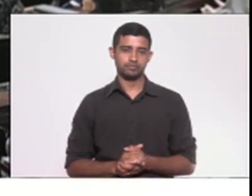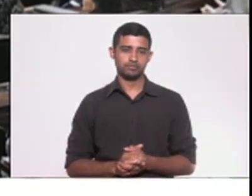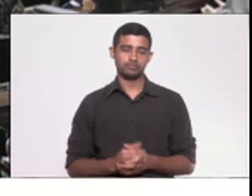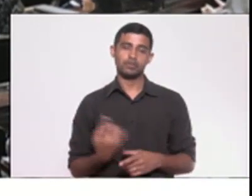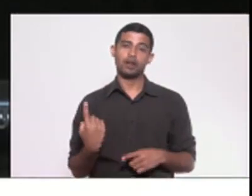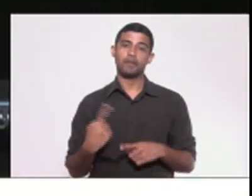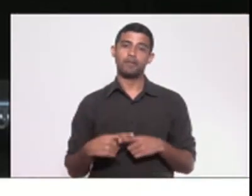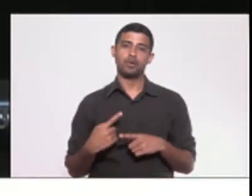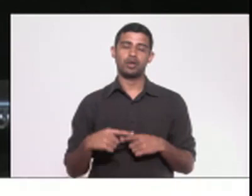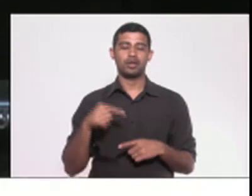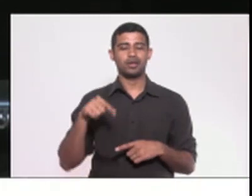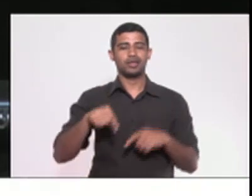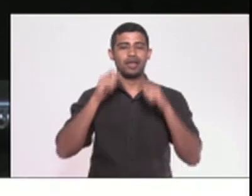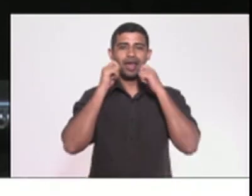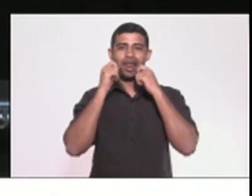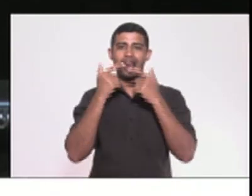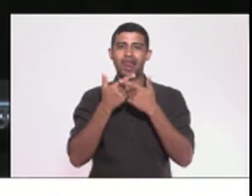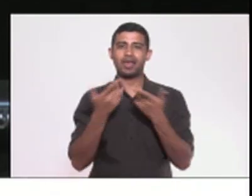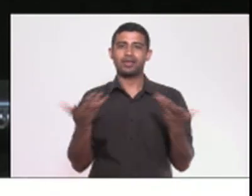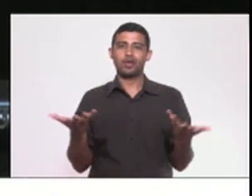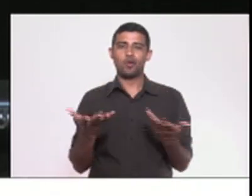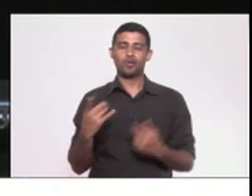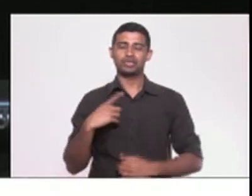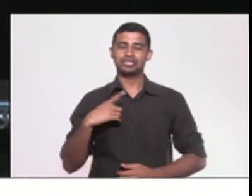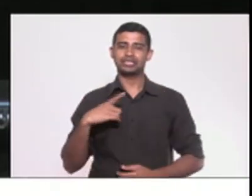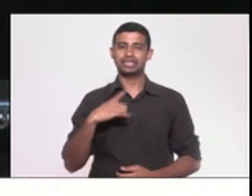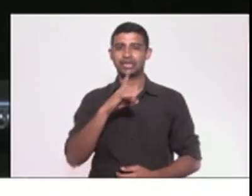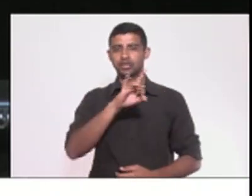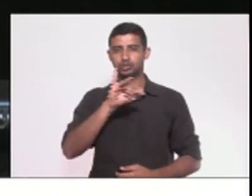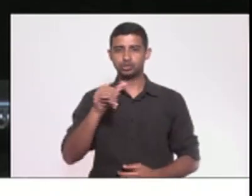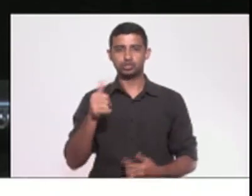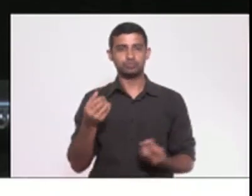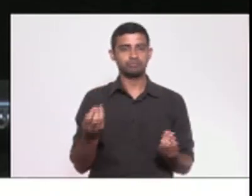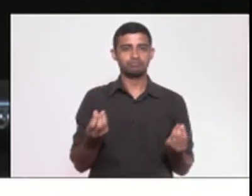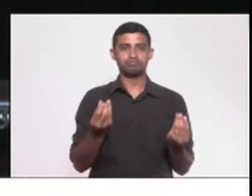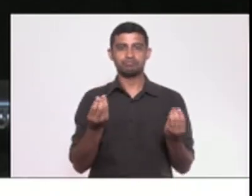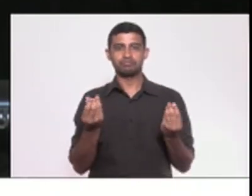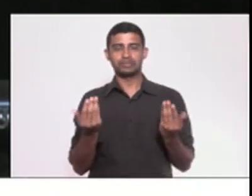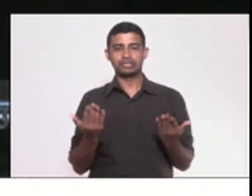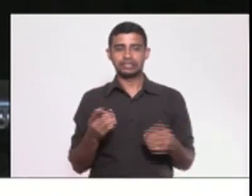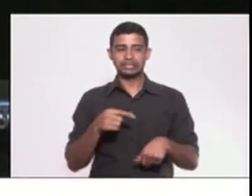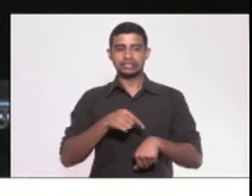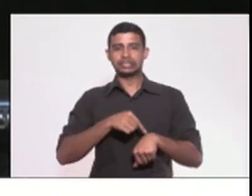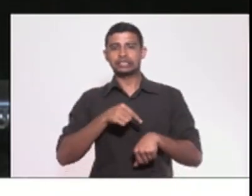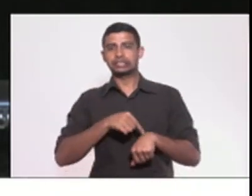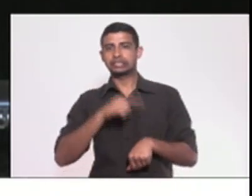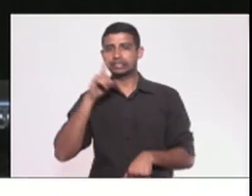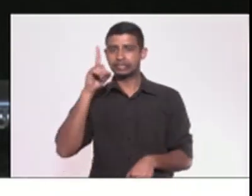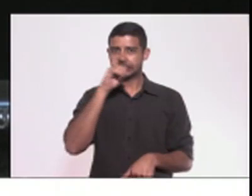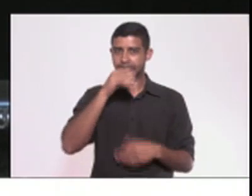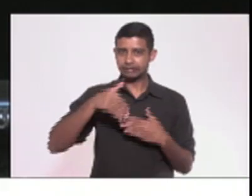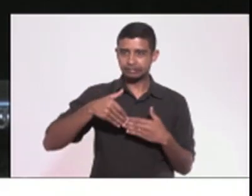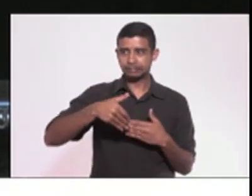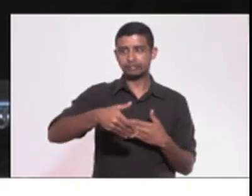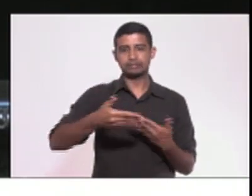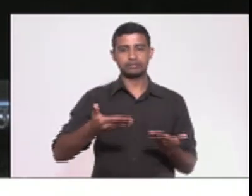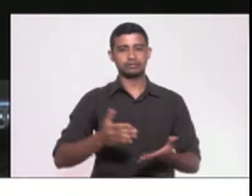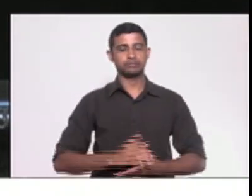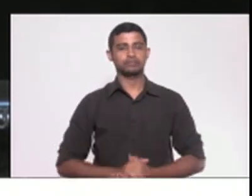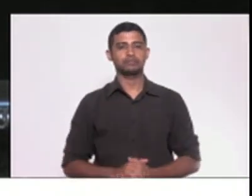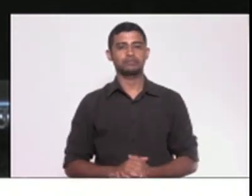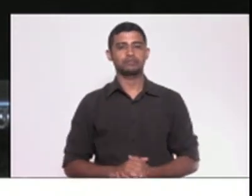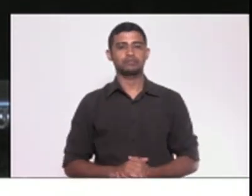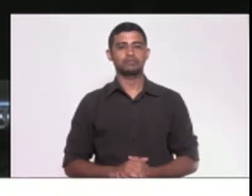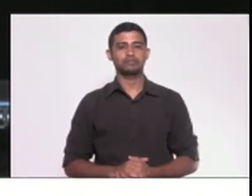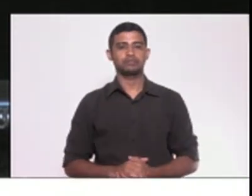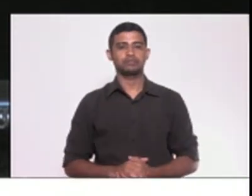Assembleia Legislativa hoje terá um dia bastante duro pela frente. Teremos já às